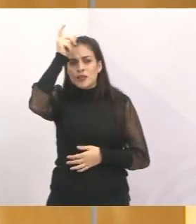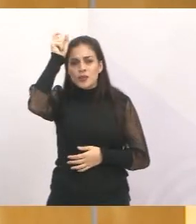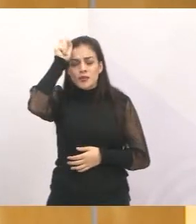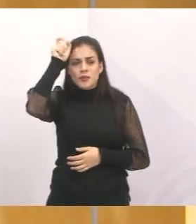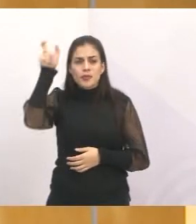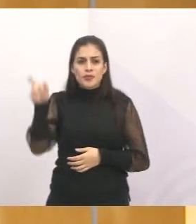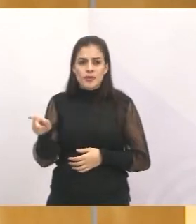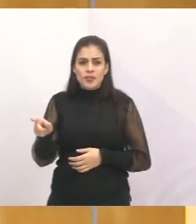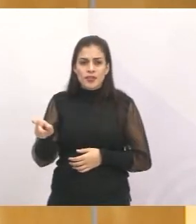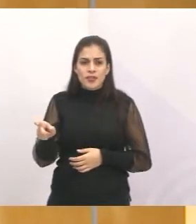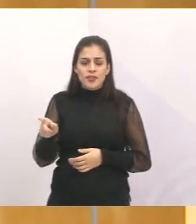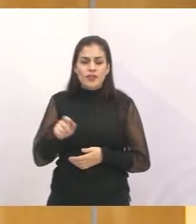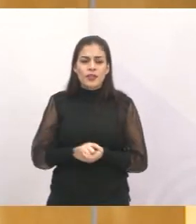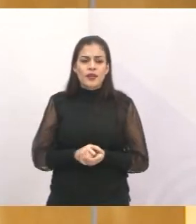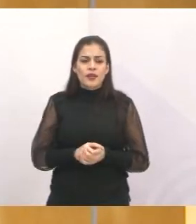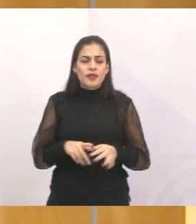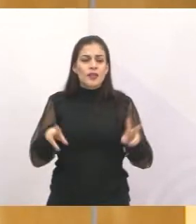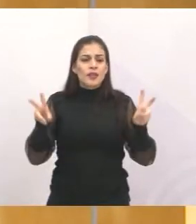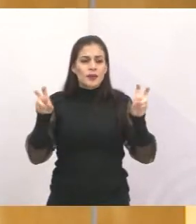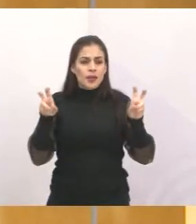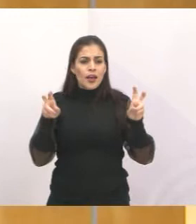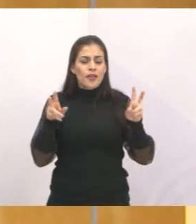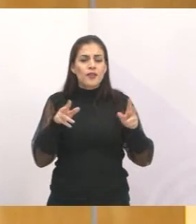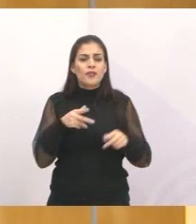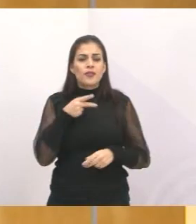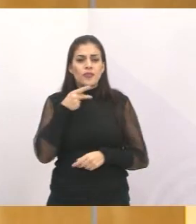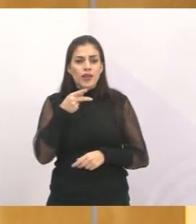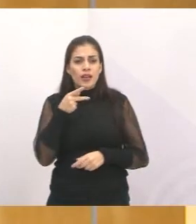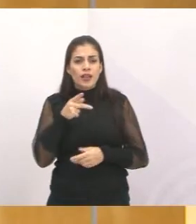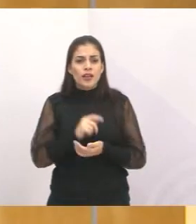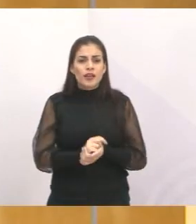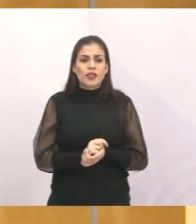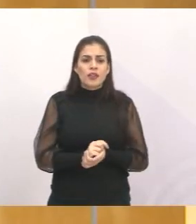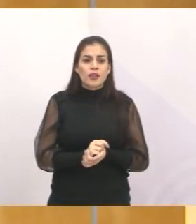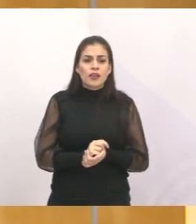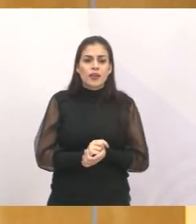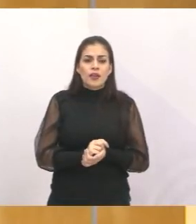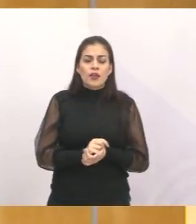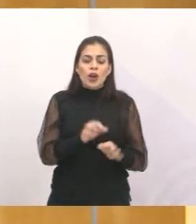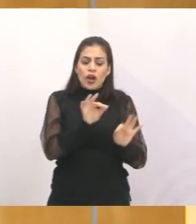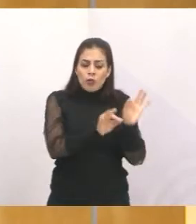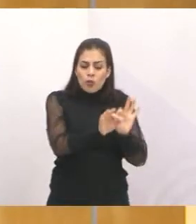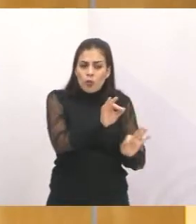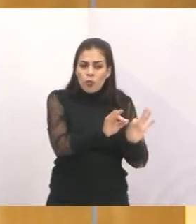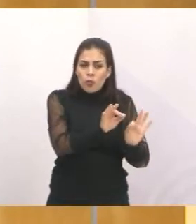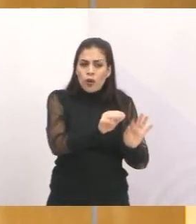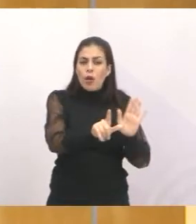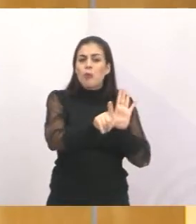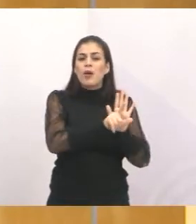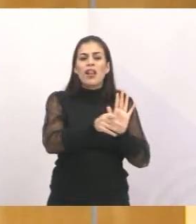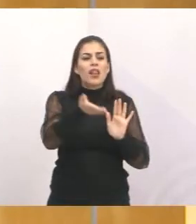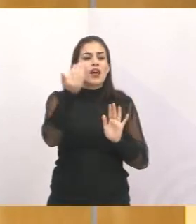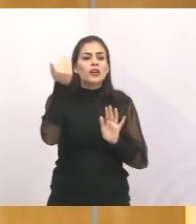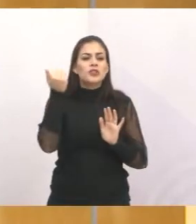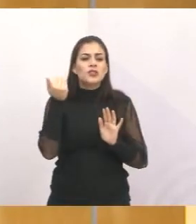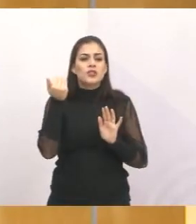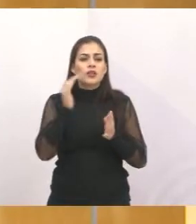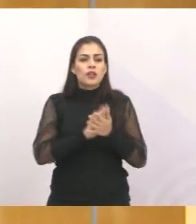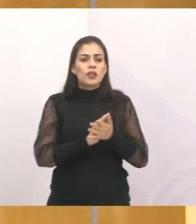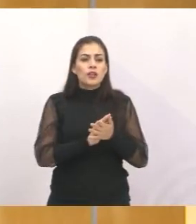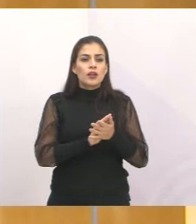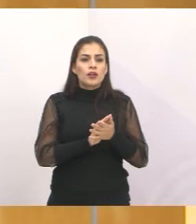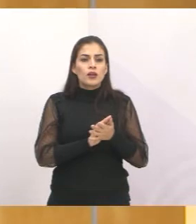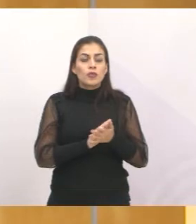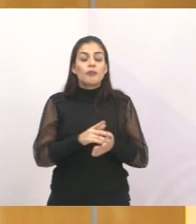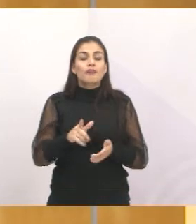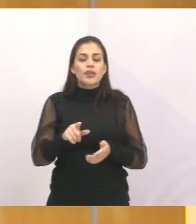marco regulatório, que é a Lei 14.026 de 2020, né, uma legislação recente,